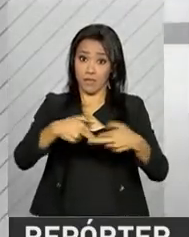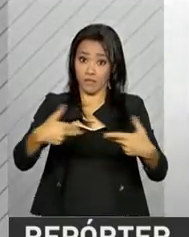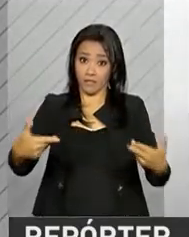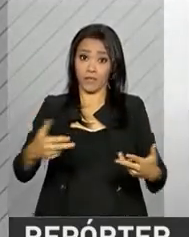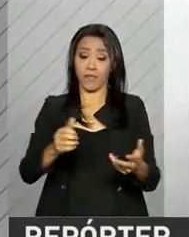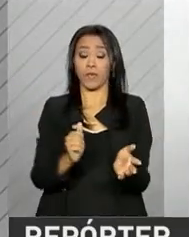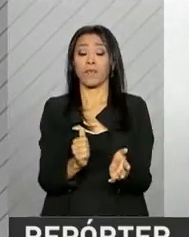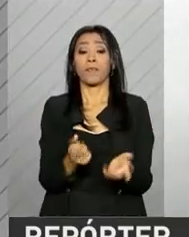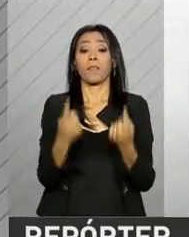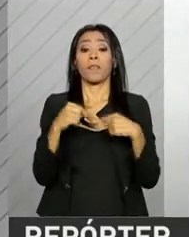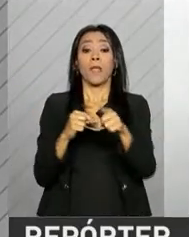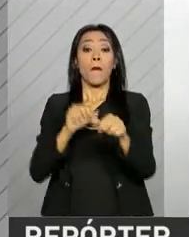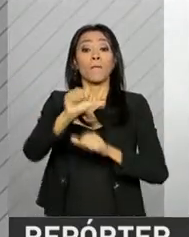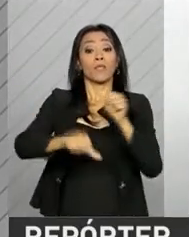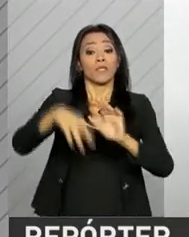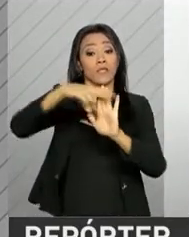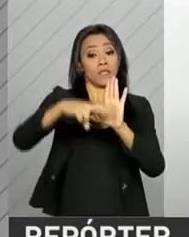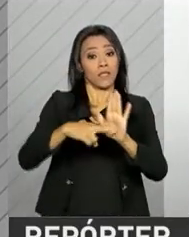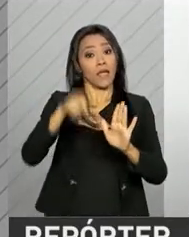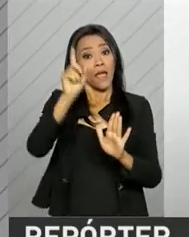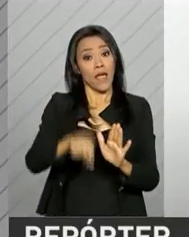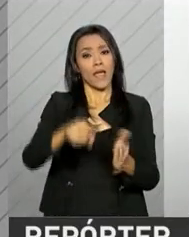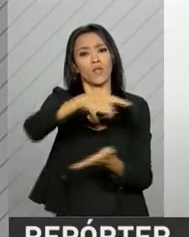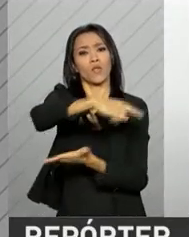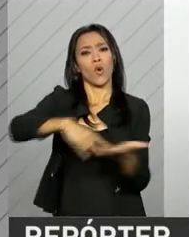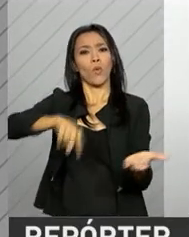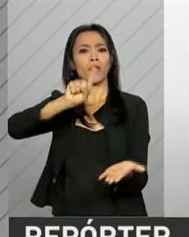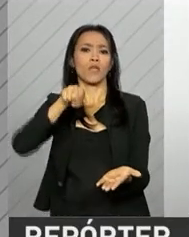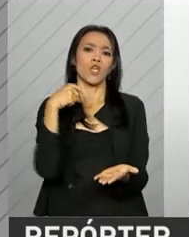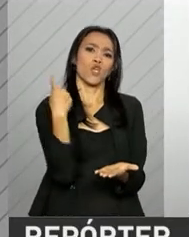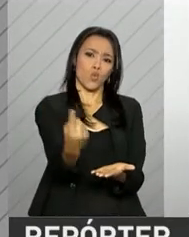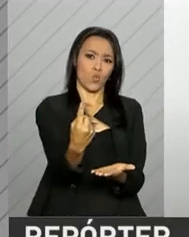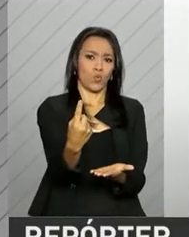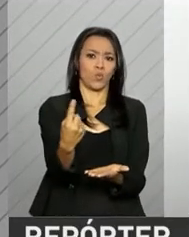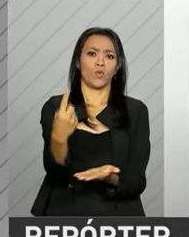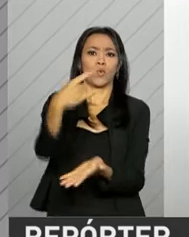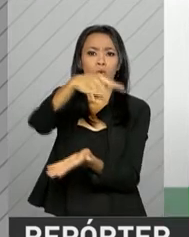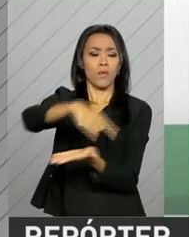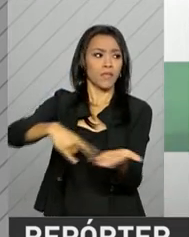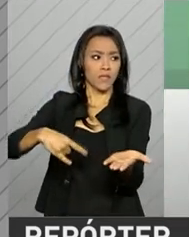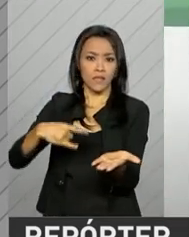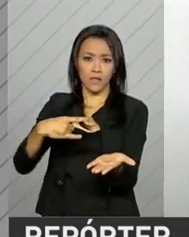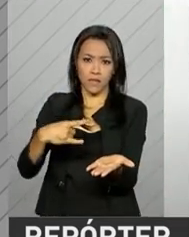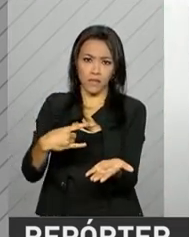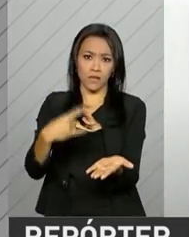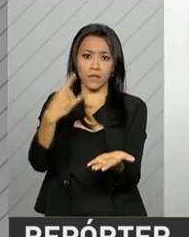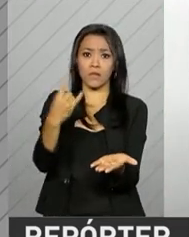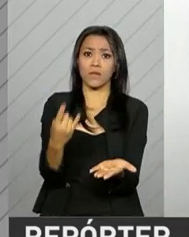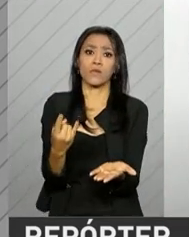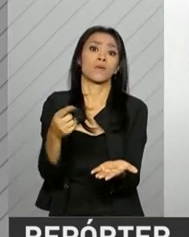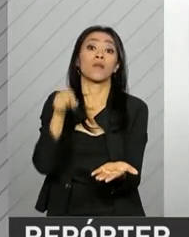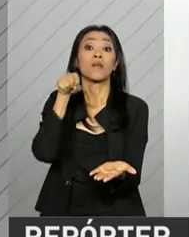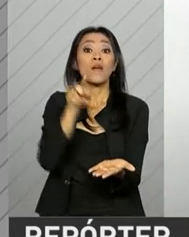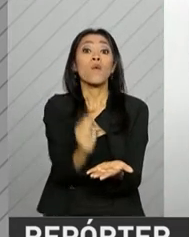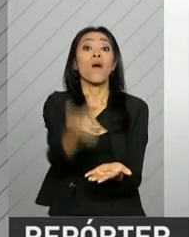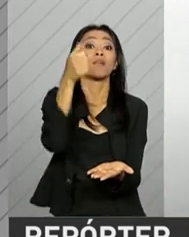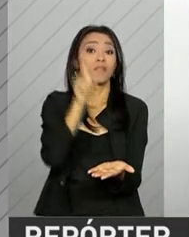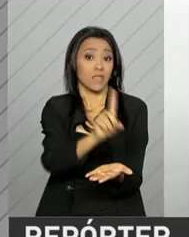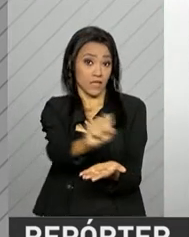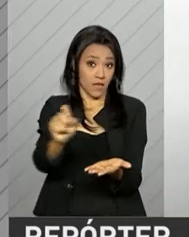Entre as mudanças, a unificação de documentos em uma declaração única de exportação, a redução de quase 100